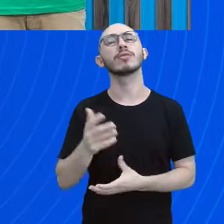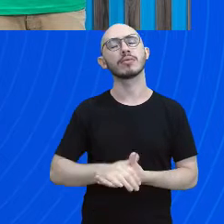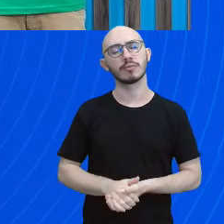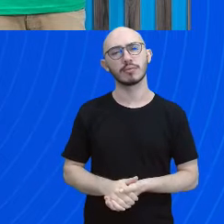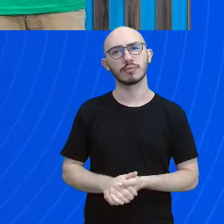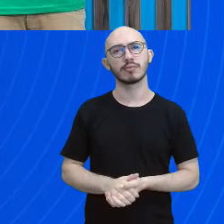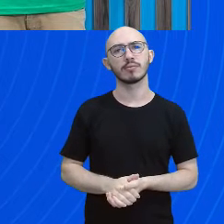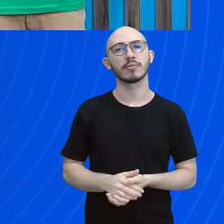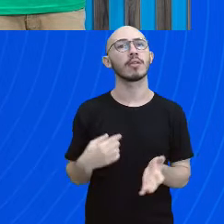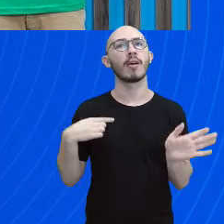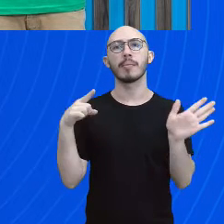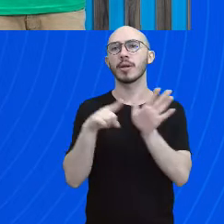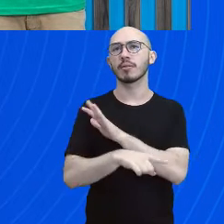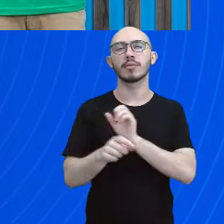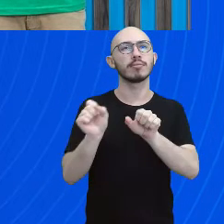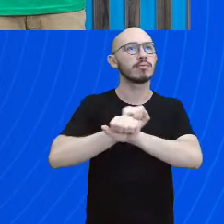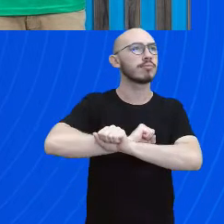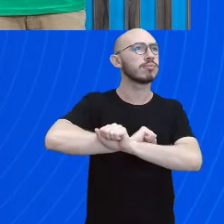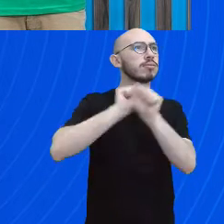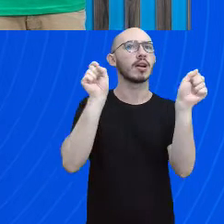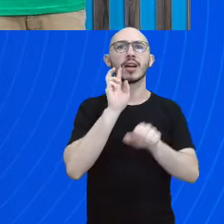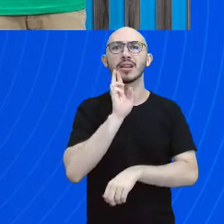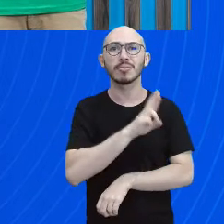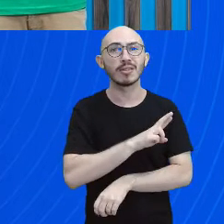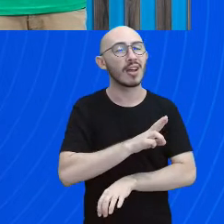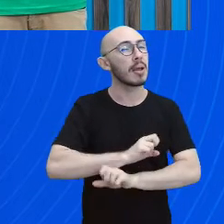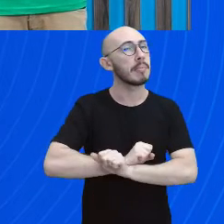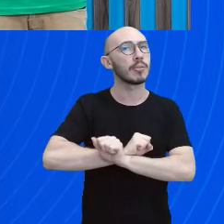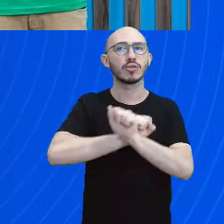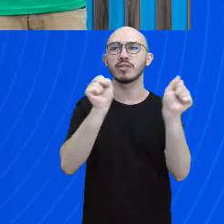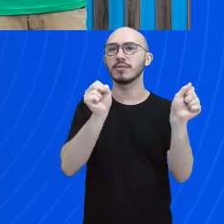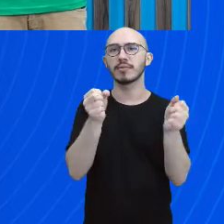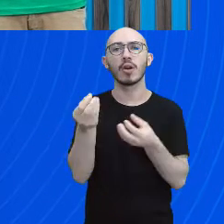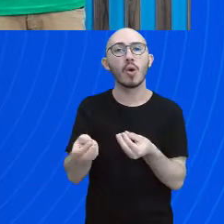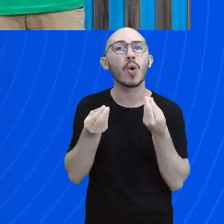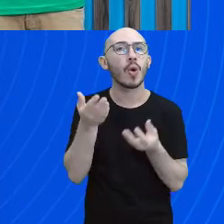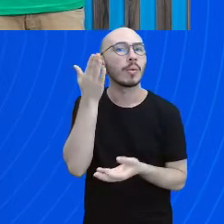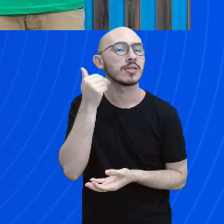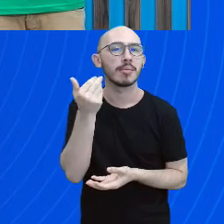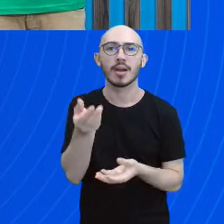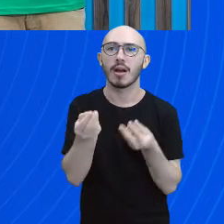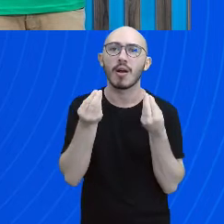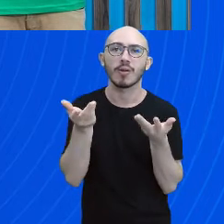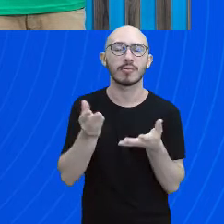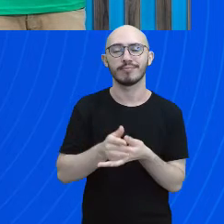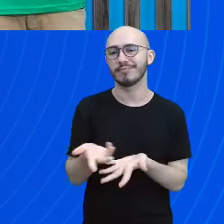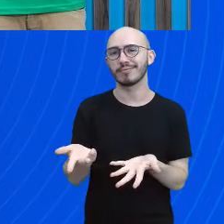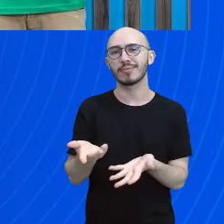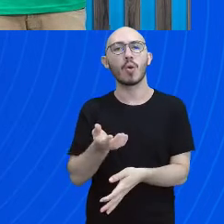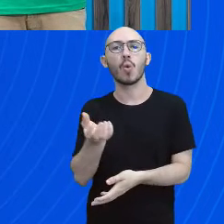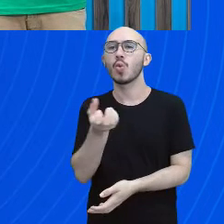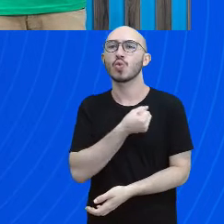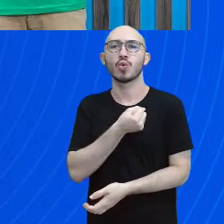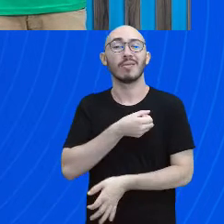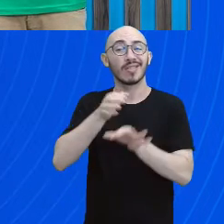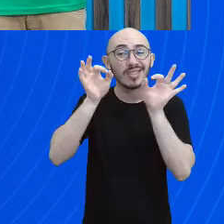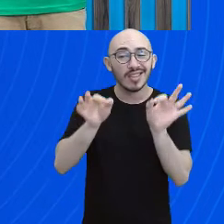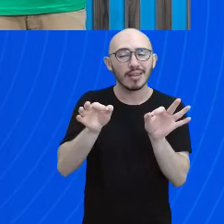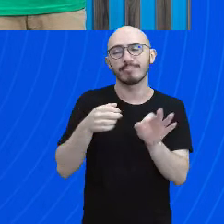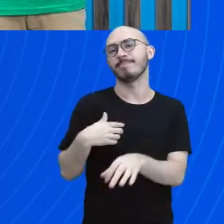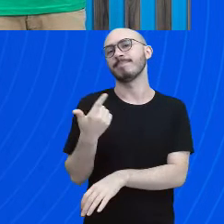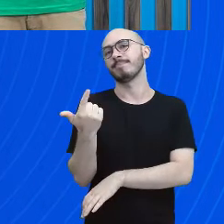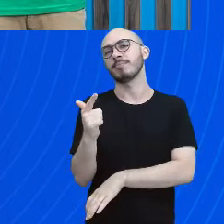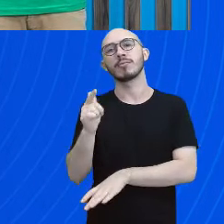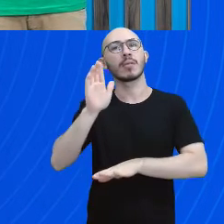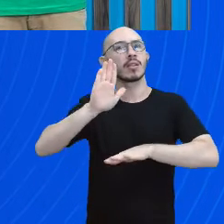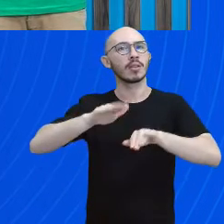poderia dizer que é praticamente impossível da gente saber, porque a gente não tem um número exato de vídeos, porque é muito relativo, ou